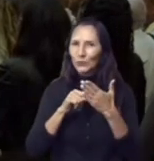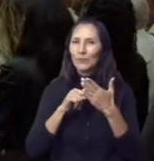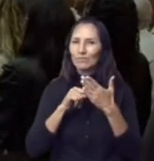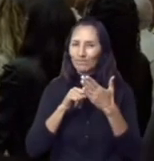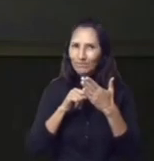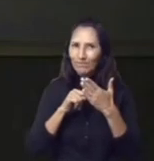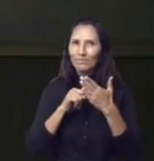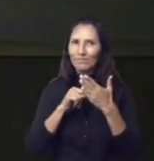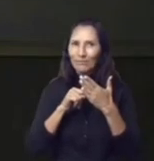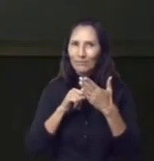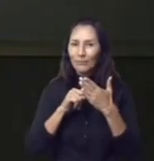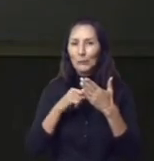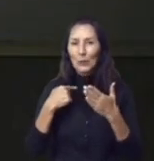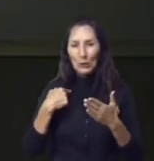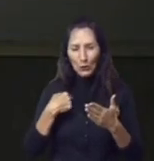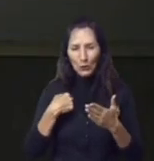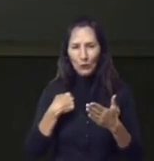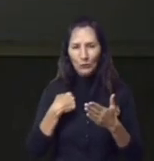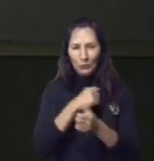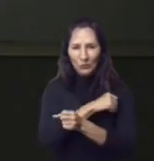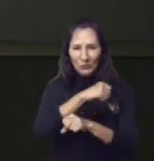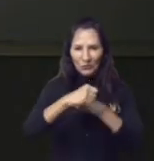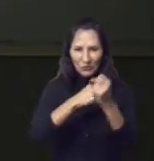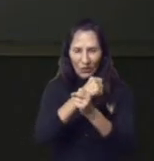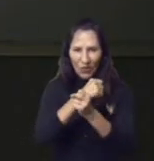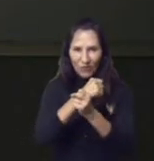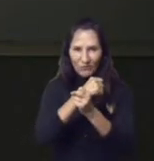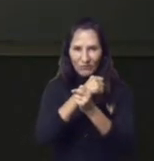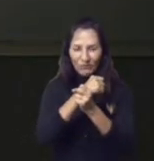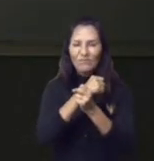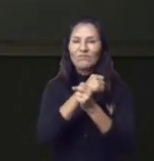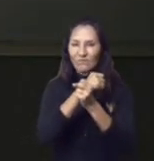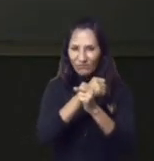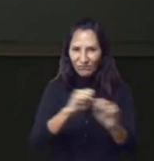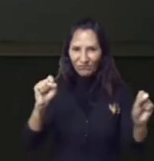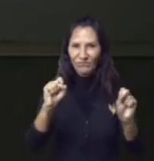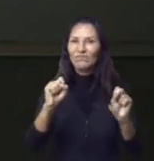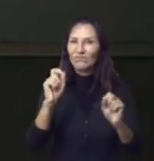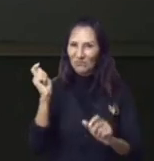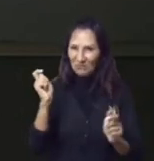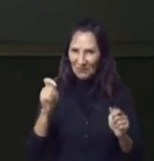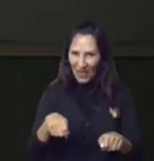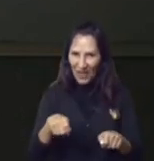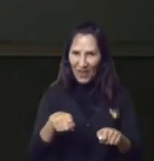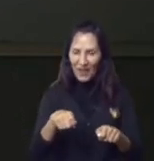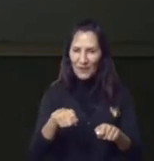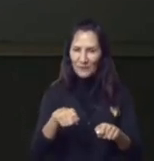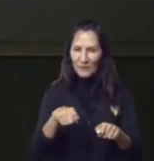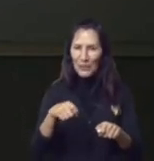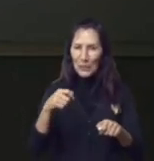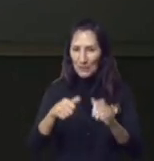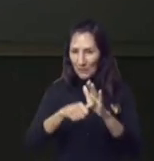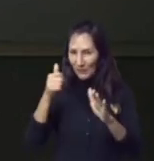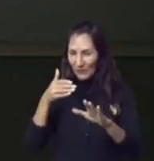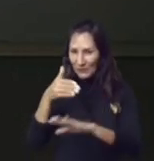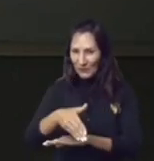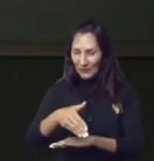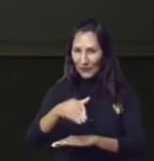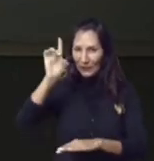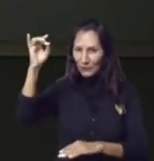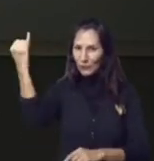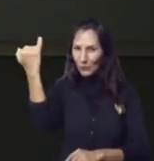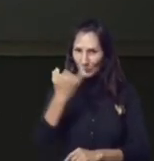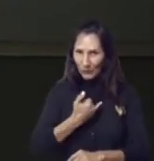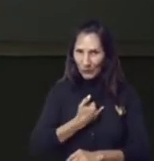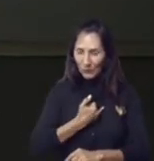que eu poderia sair dessa. E a primeira vez que eu entrei aqui, Deus falou comigo muito forte.